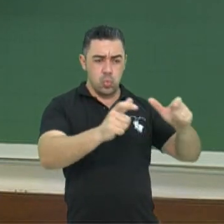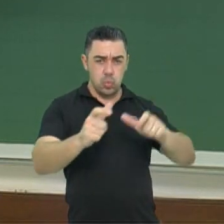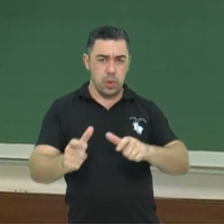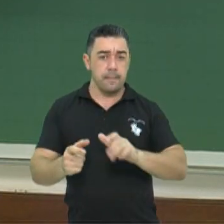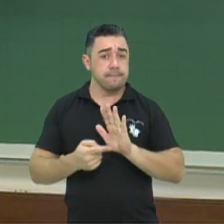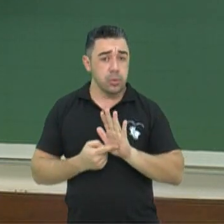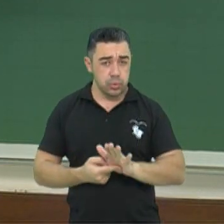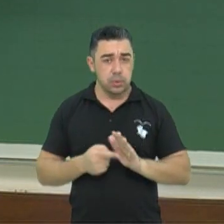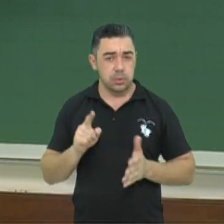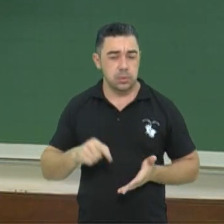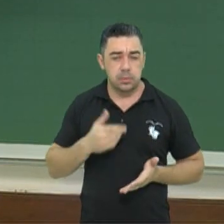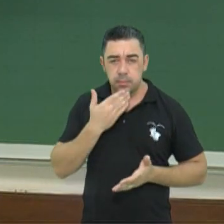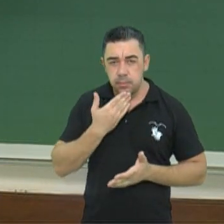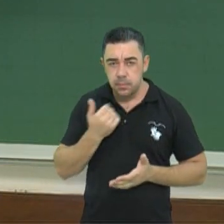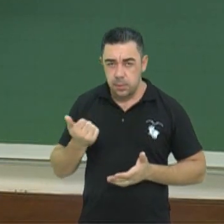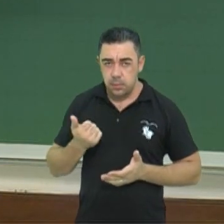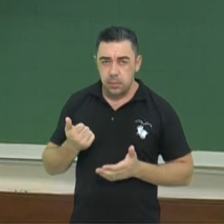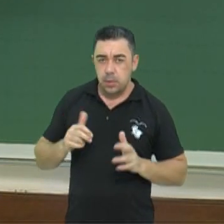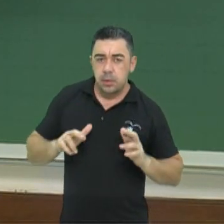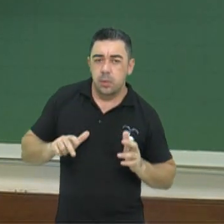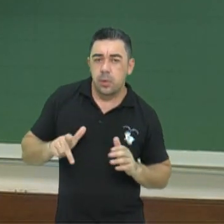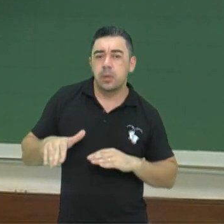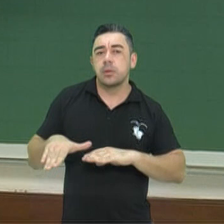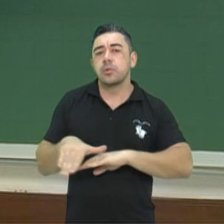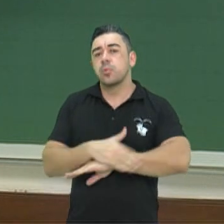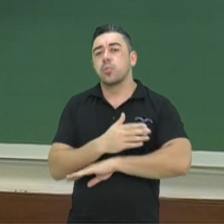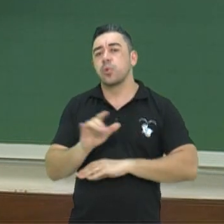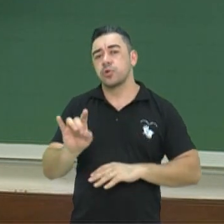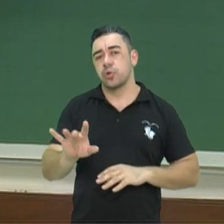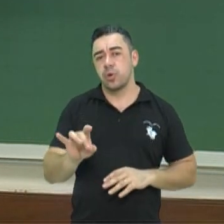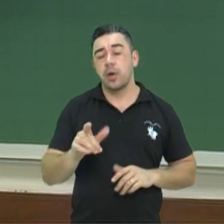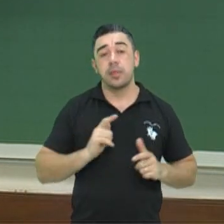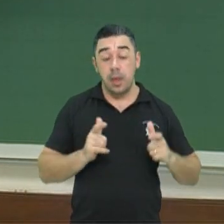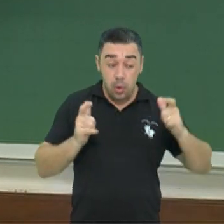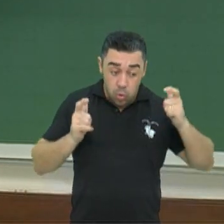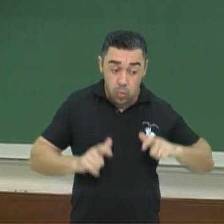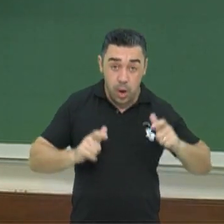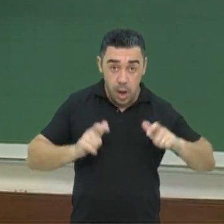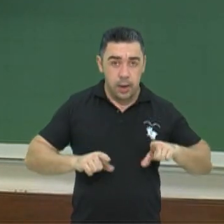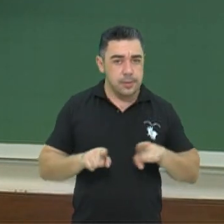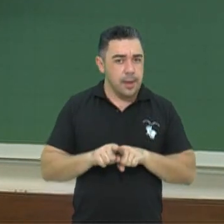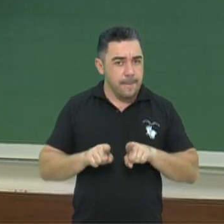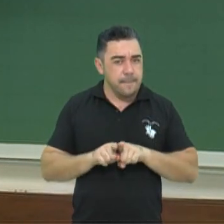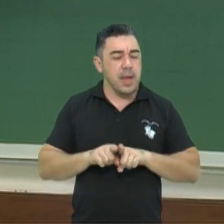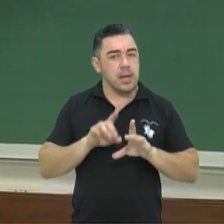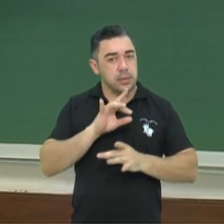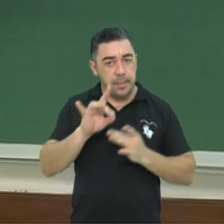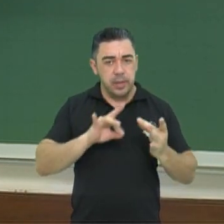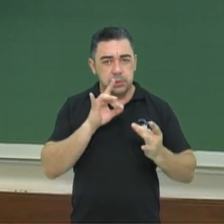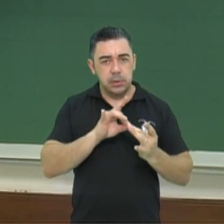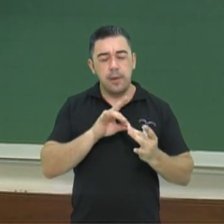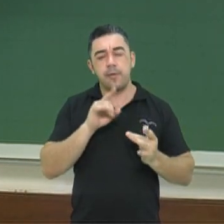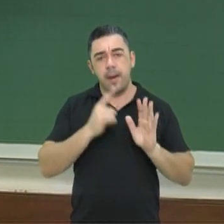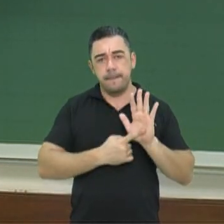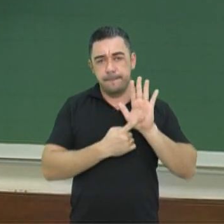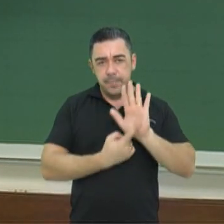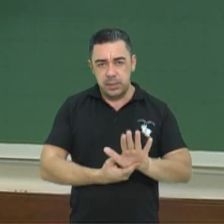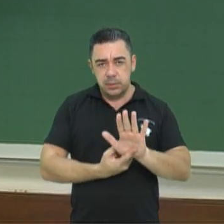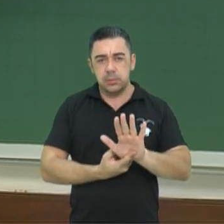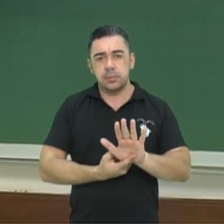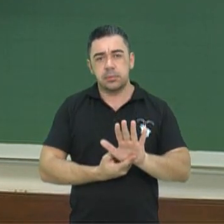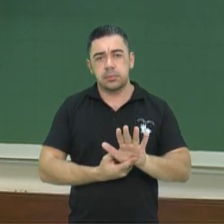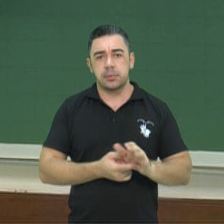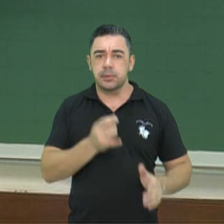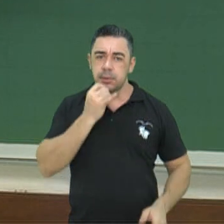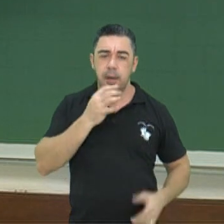fazem melhor, né? Não apenas na rua. Então nós temos aí locais também que são específicos para a apresentação da arte, né?